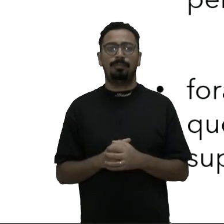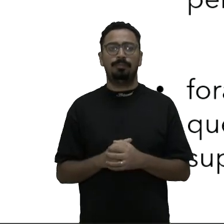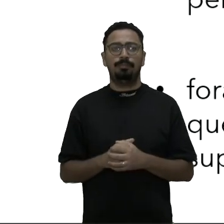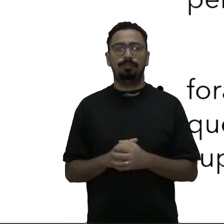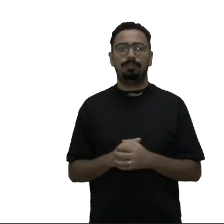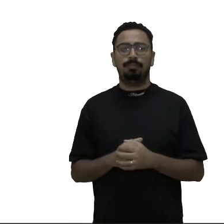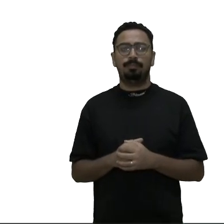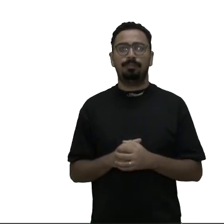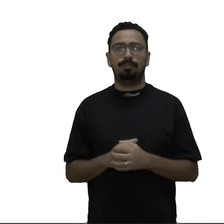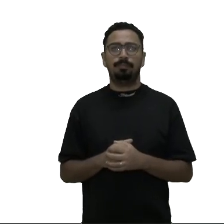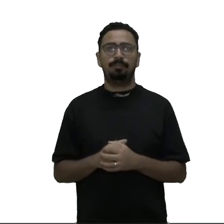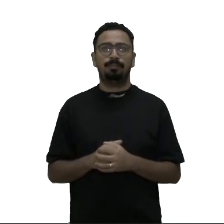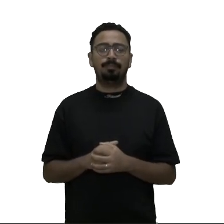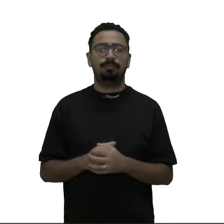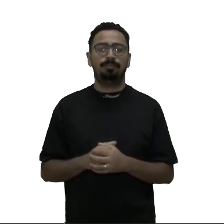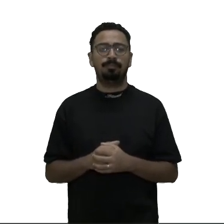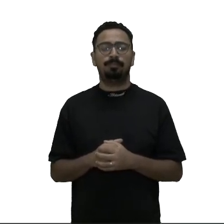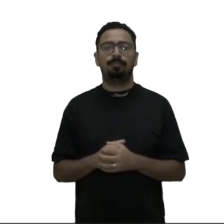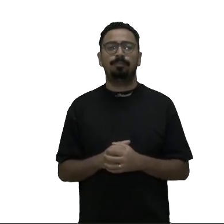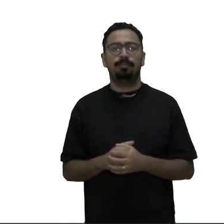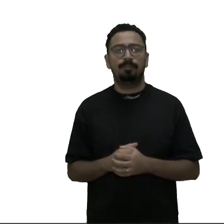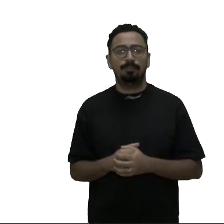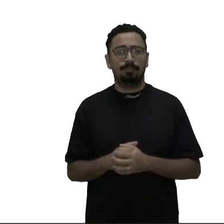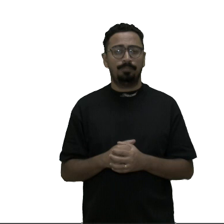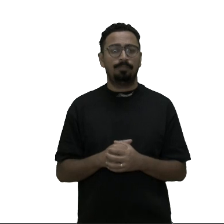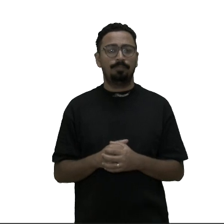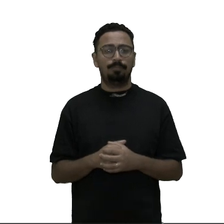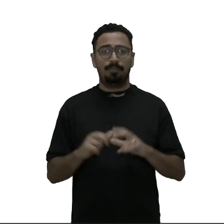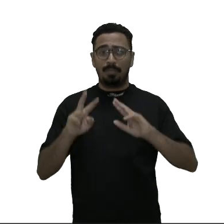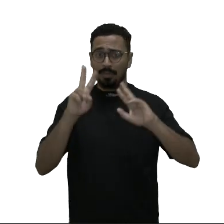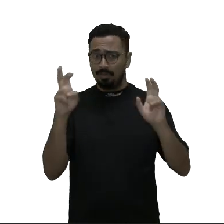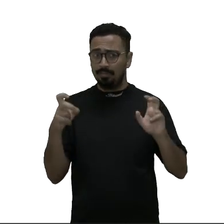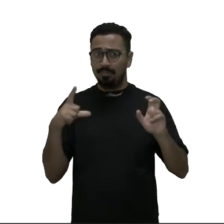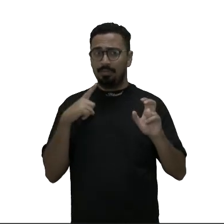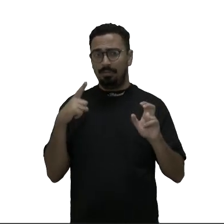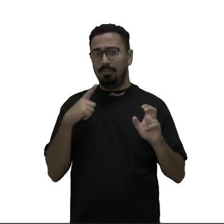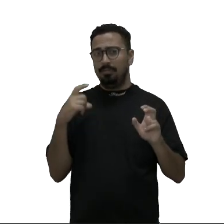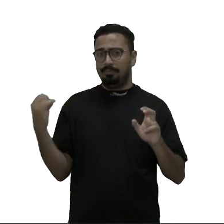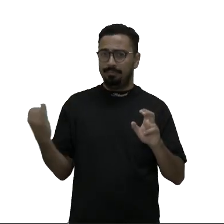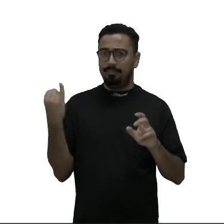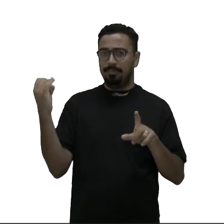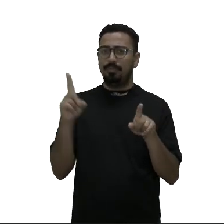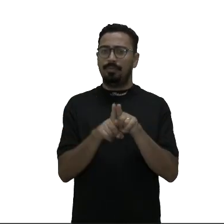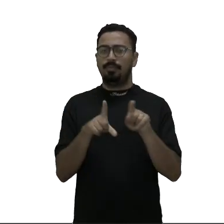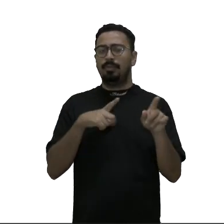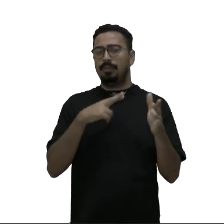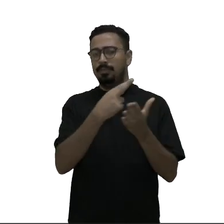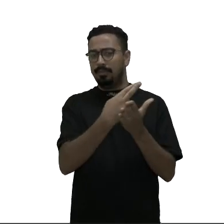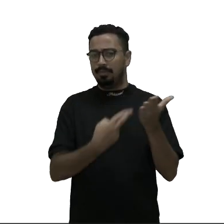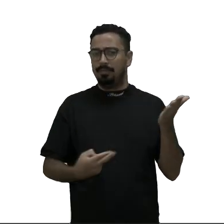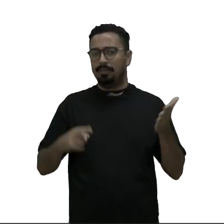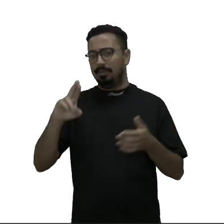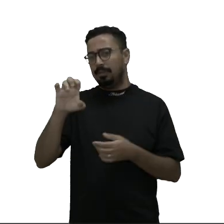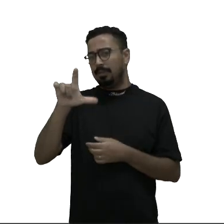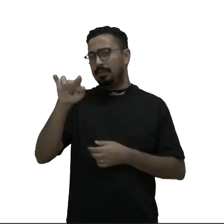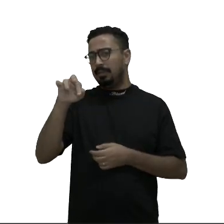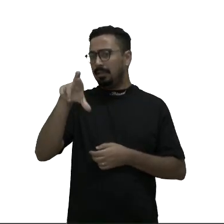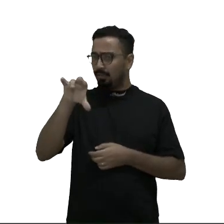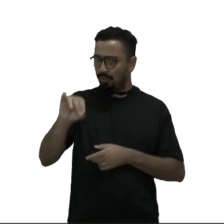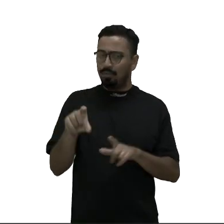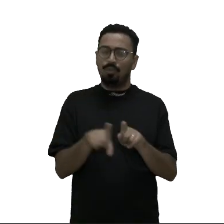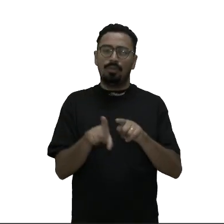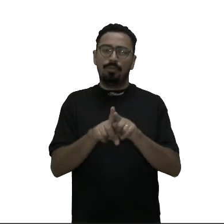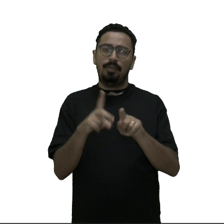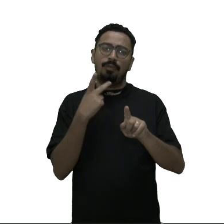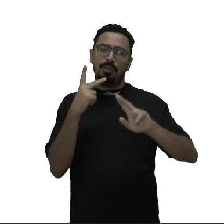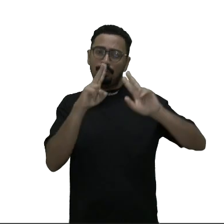15%. E pode passar, por favor. Uma questão também que foi bastante colocada nos relatórios e foi bastante falada e da